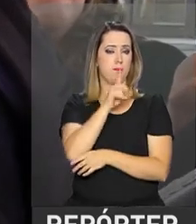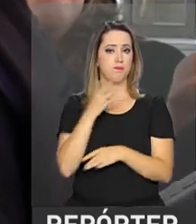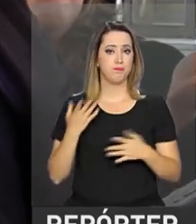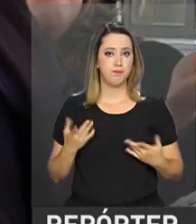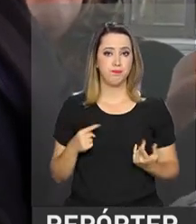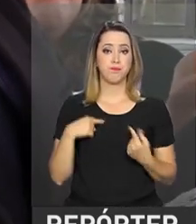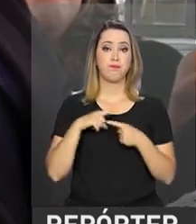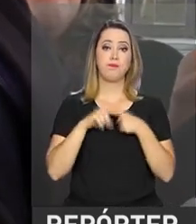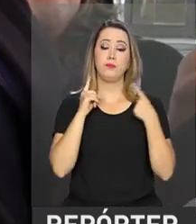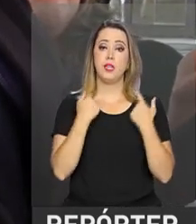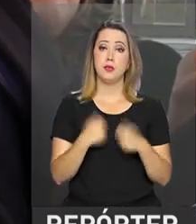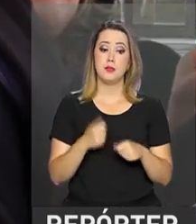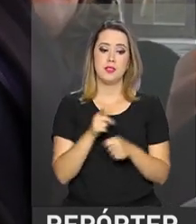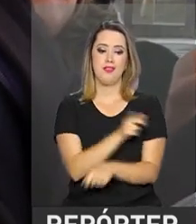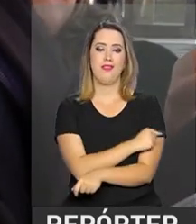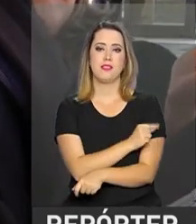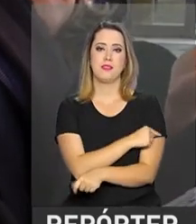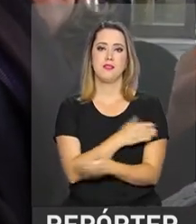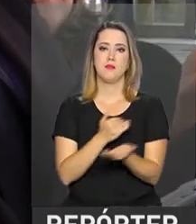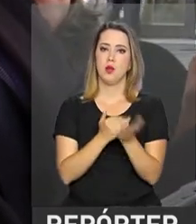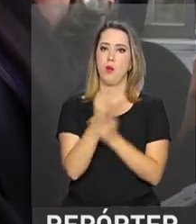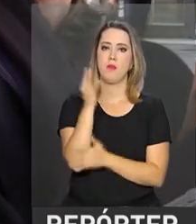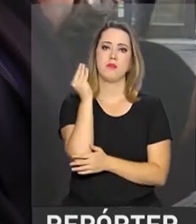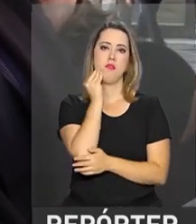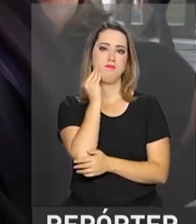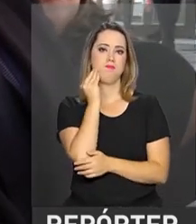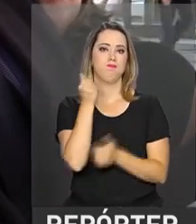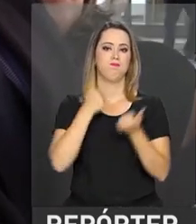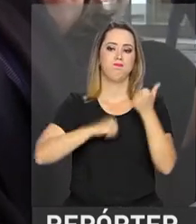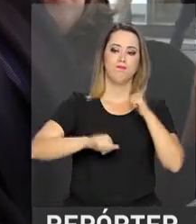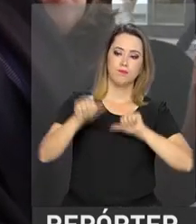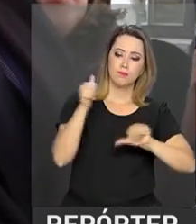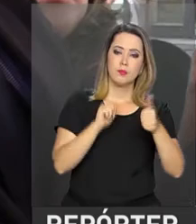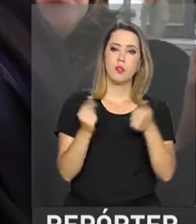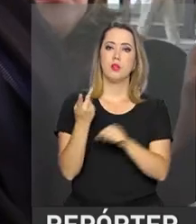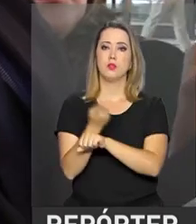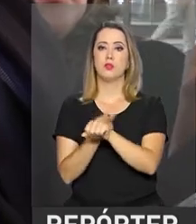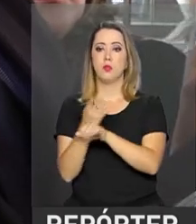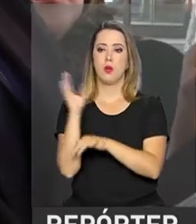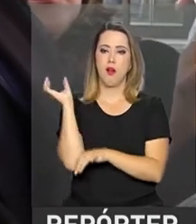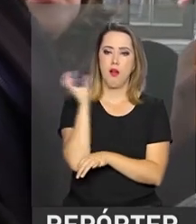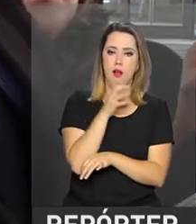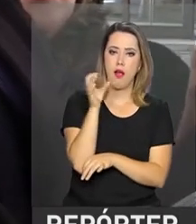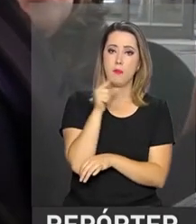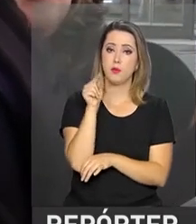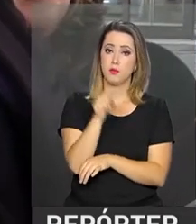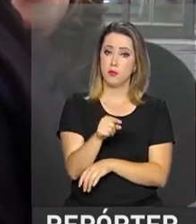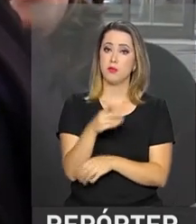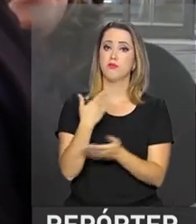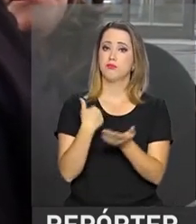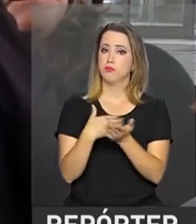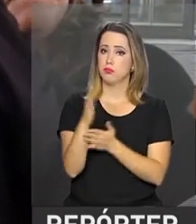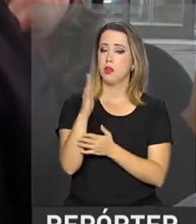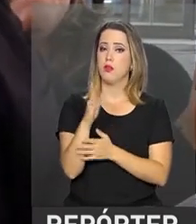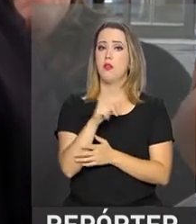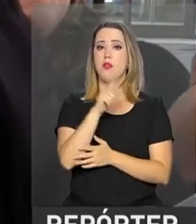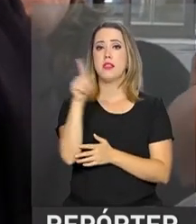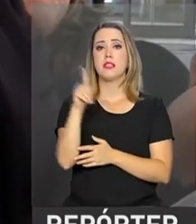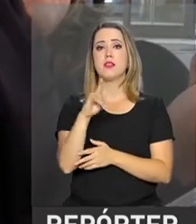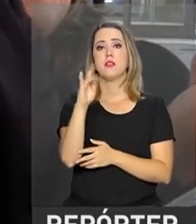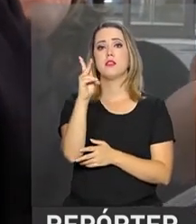é preciso ter a vacina para iniciar os testes e estamos buscando acelerar esse processo. Vacina da Zika é